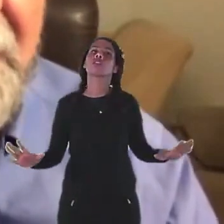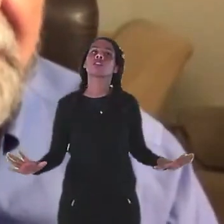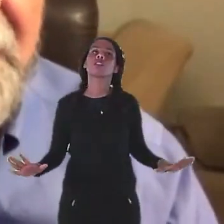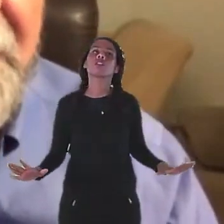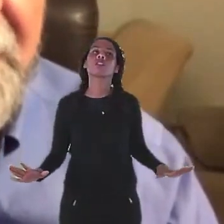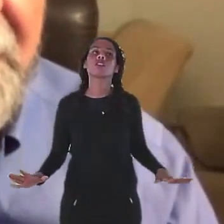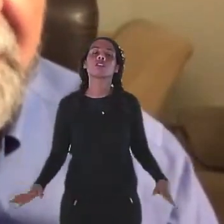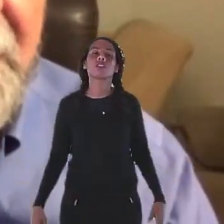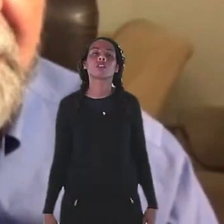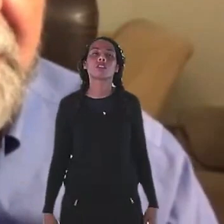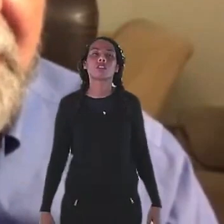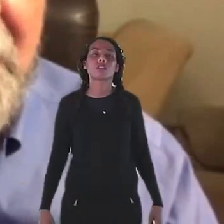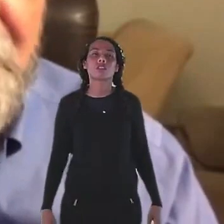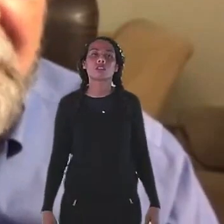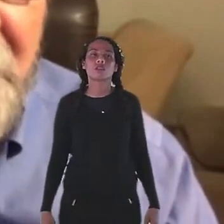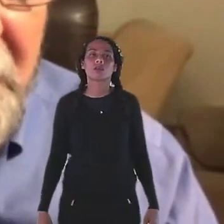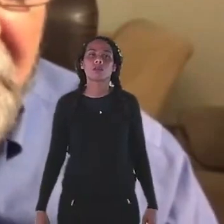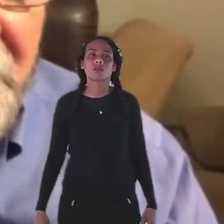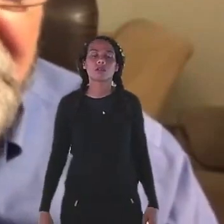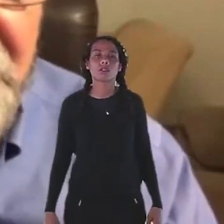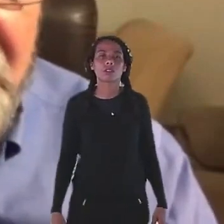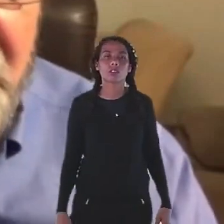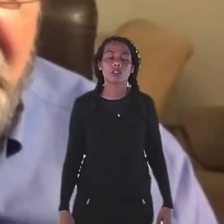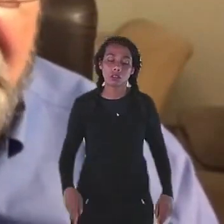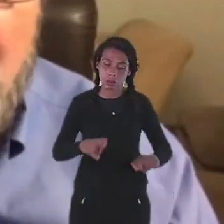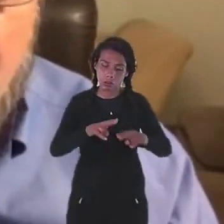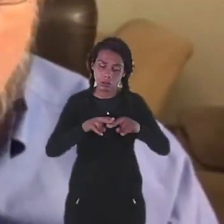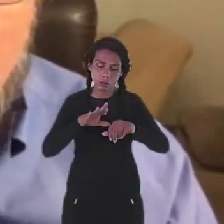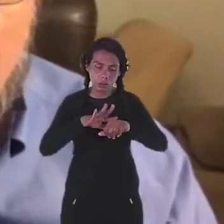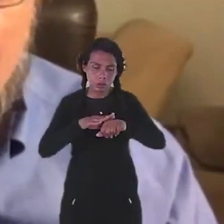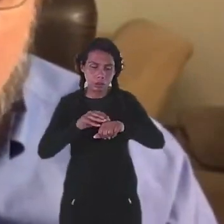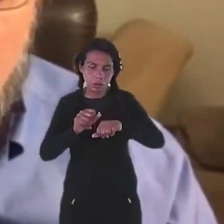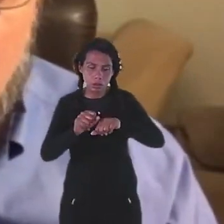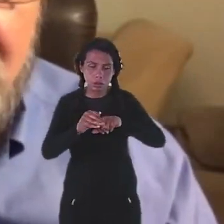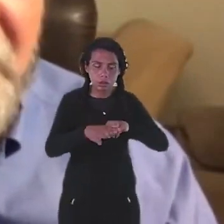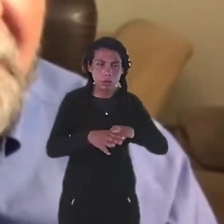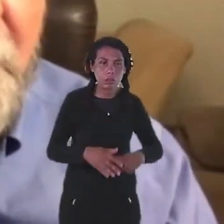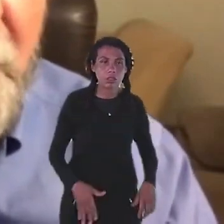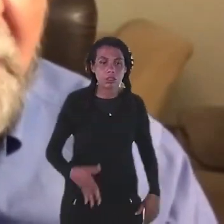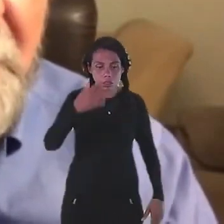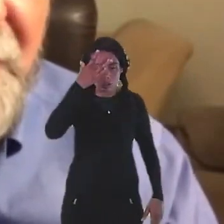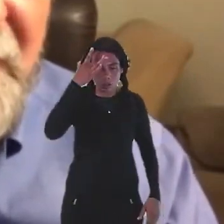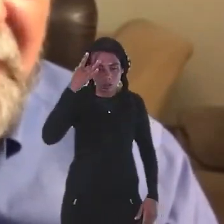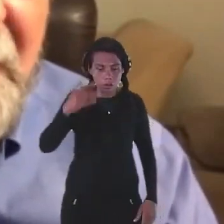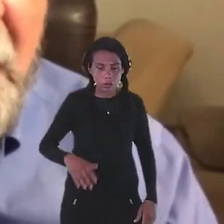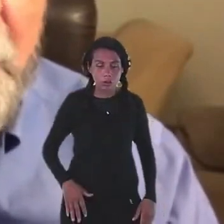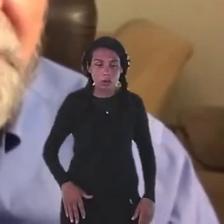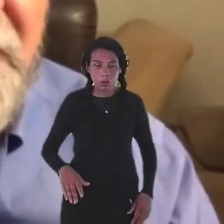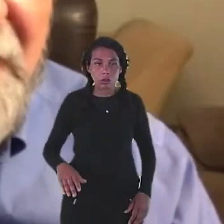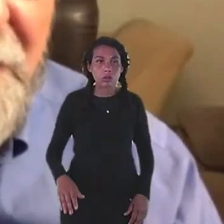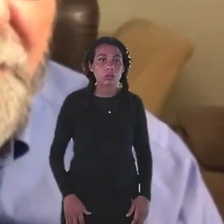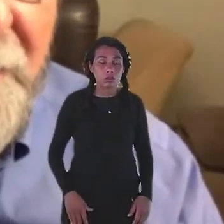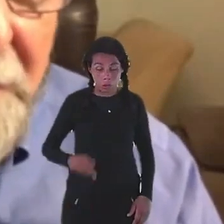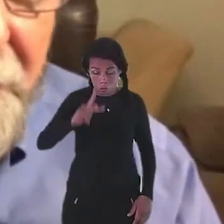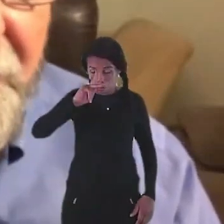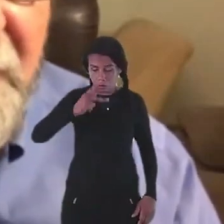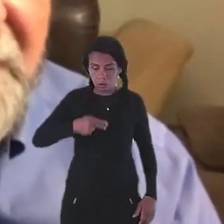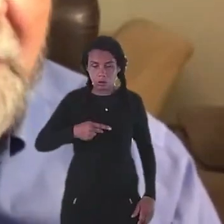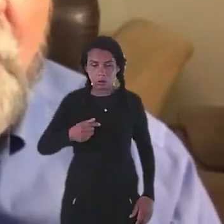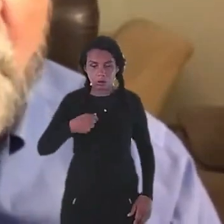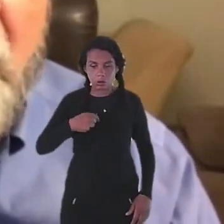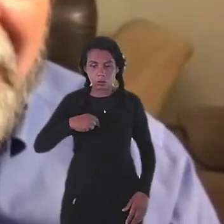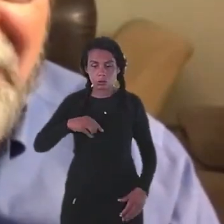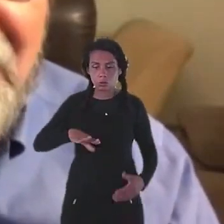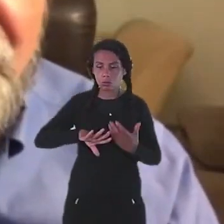letalidade dessa pandemia. Só para completar uma informação que poucas pessoas têm. Os Estados